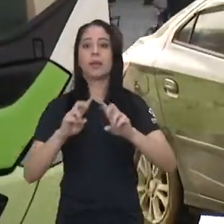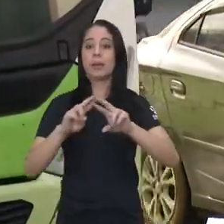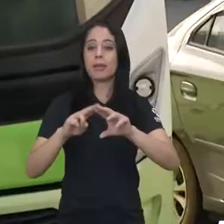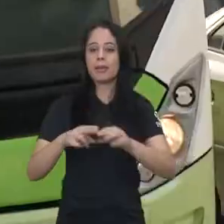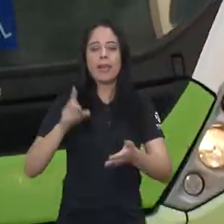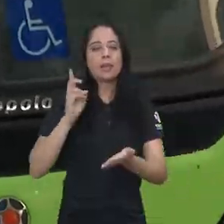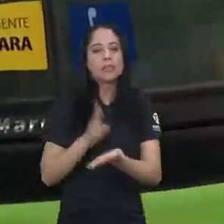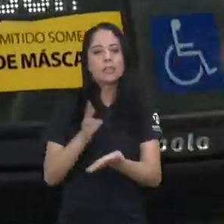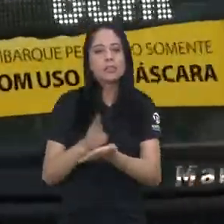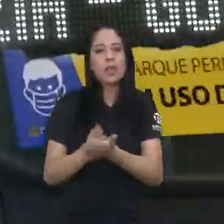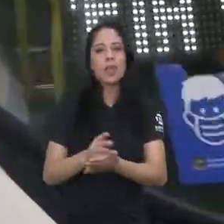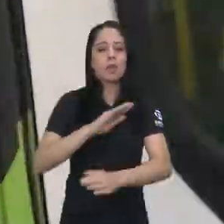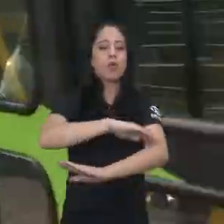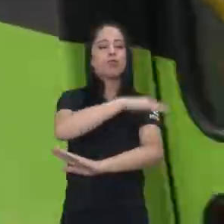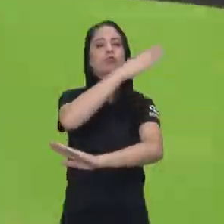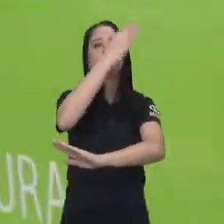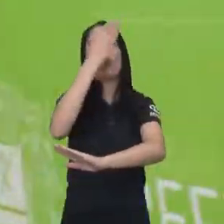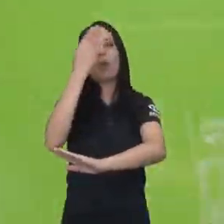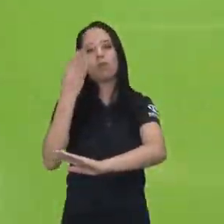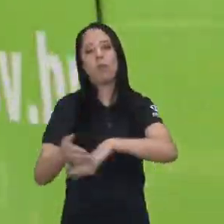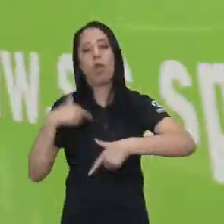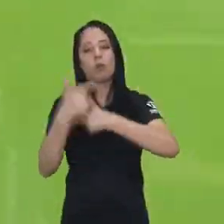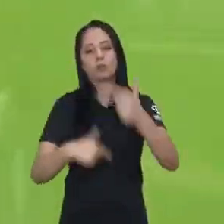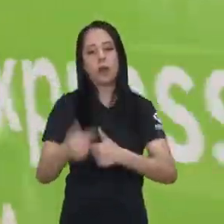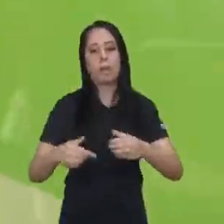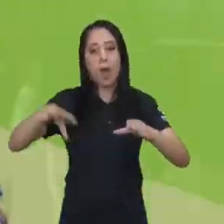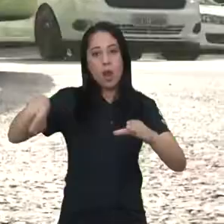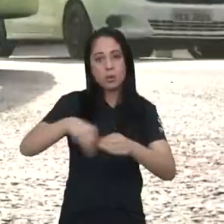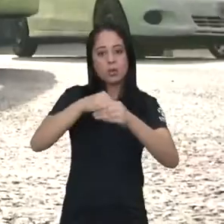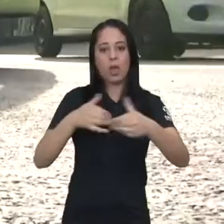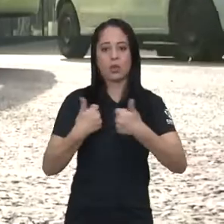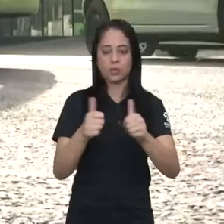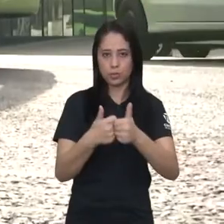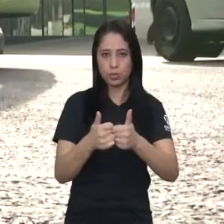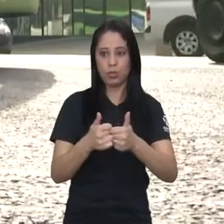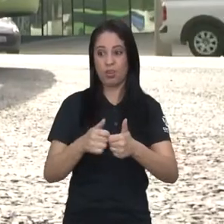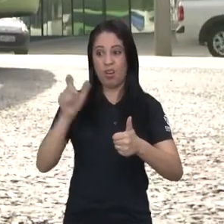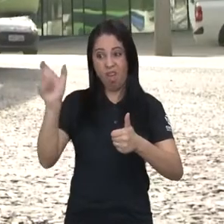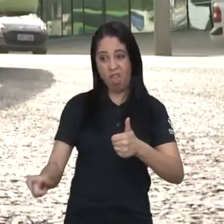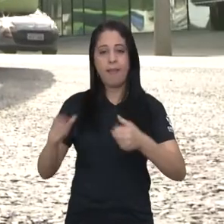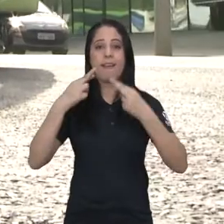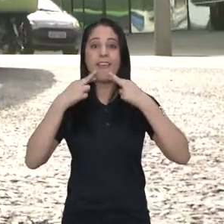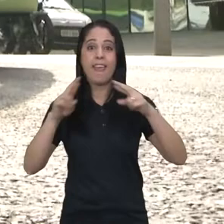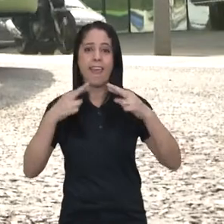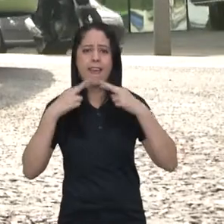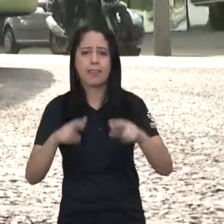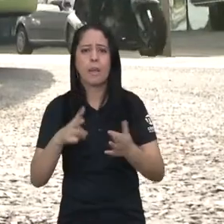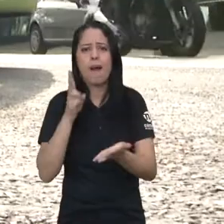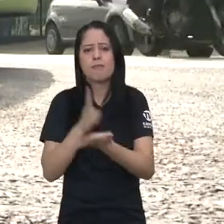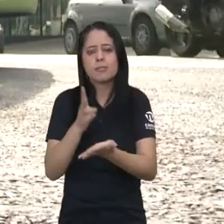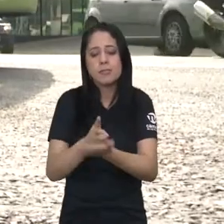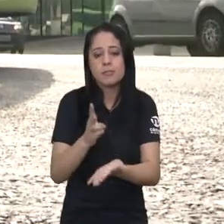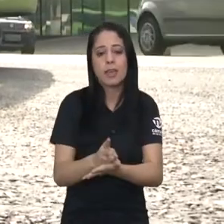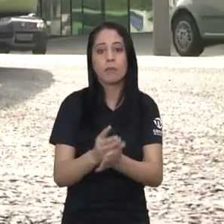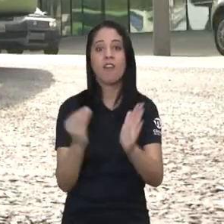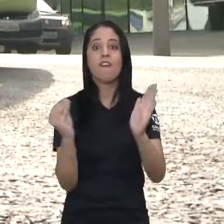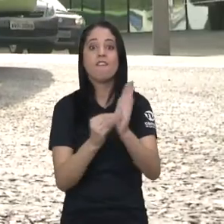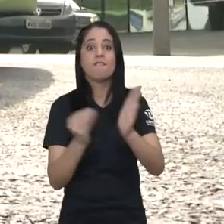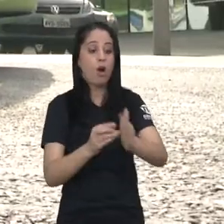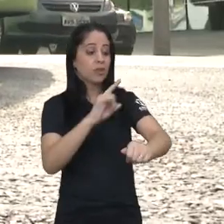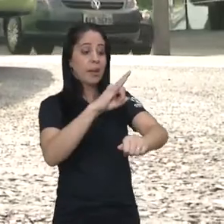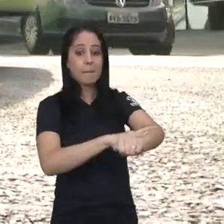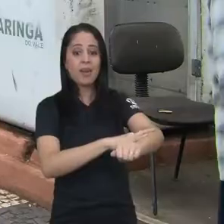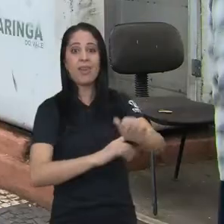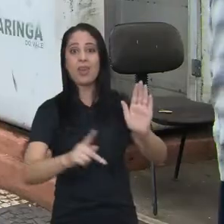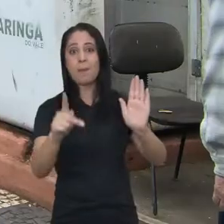por ano seu dia a dia era dentro de uma linha de ônibus como condutor a reclamação que ele tinha quando atuava na profissão é